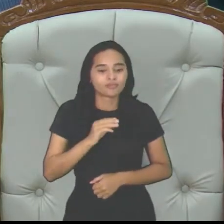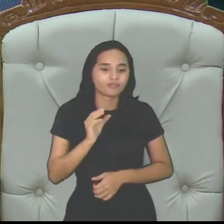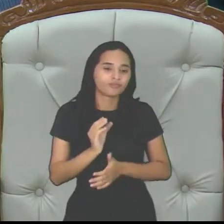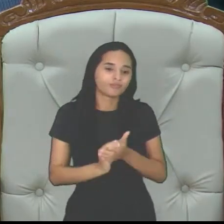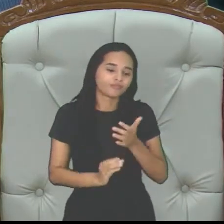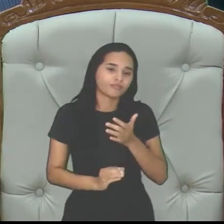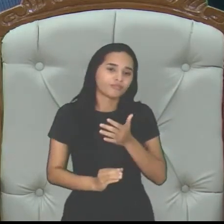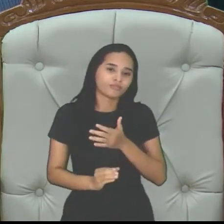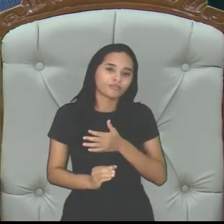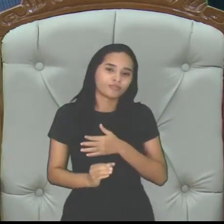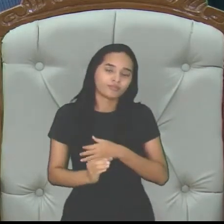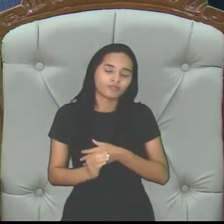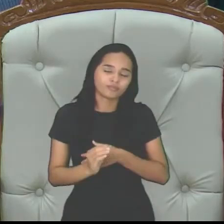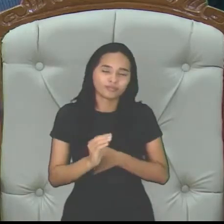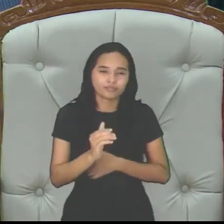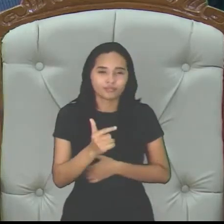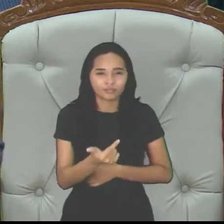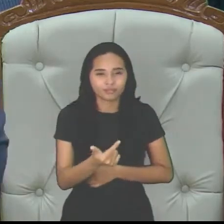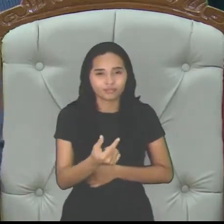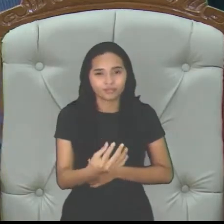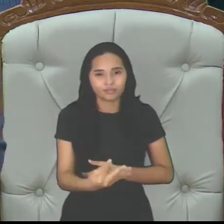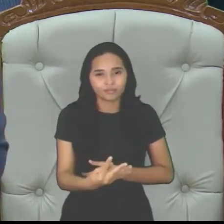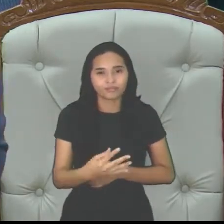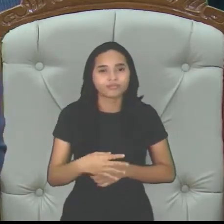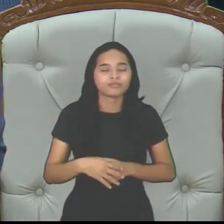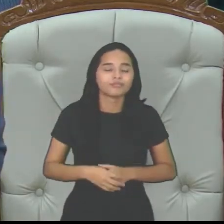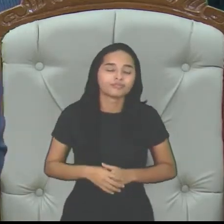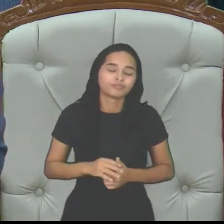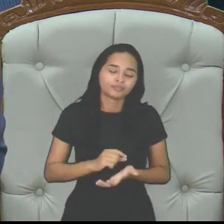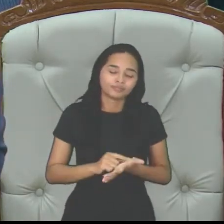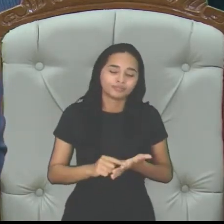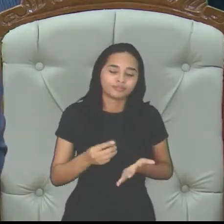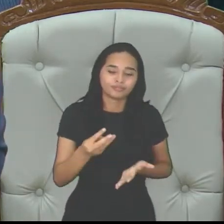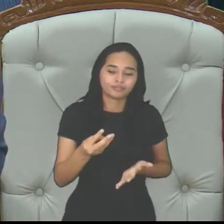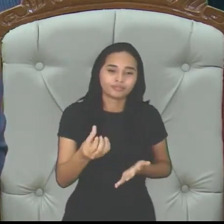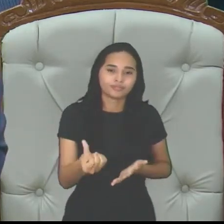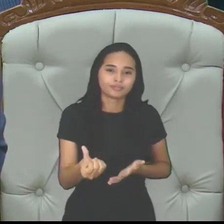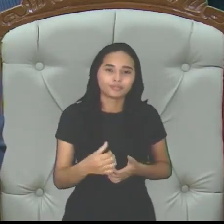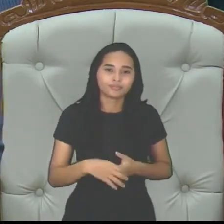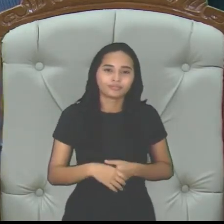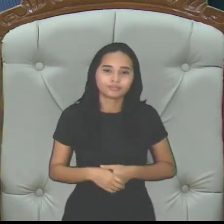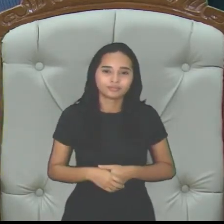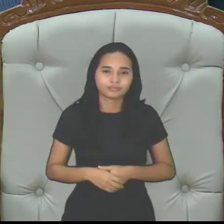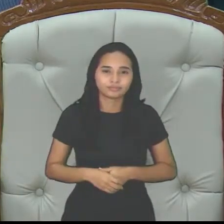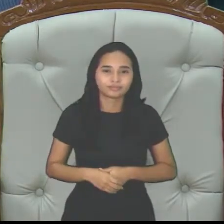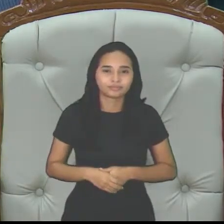capítulo 24, versículo 36.